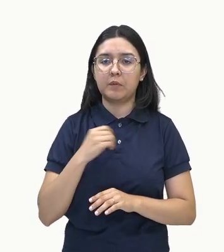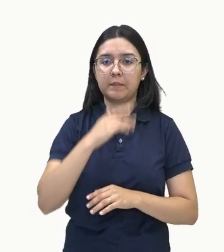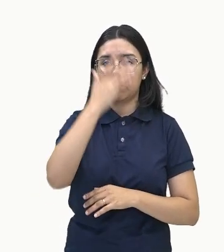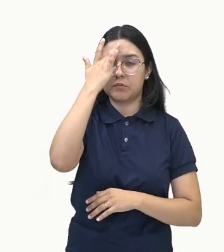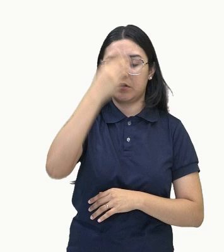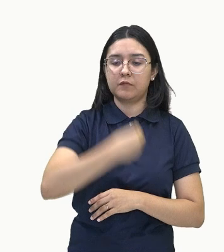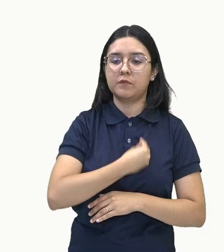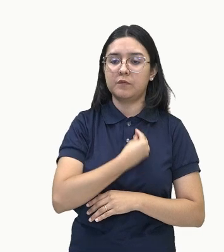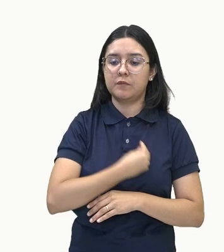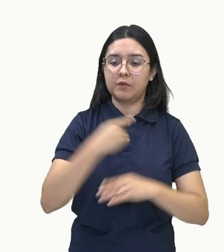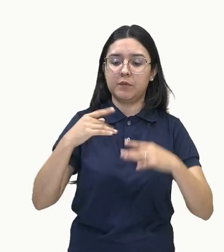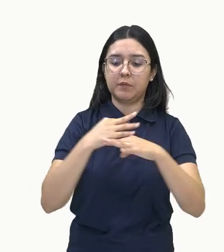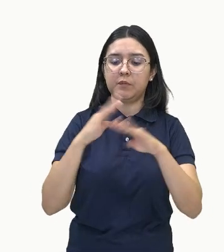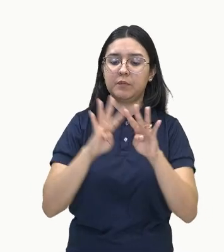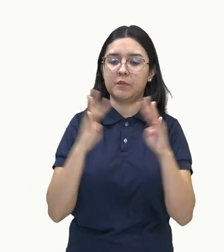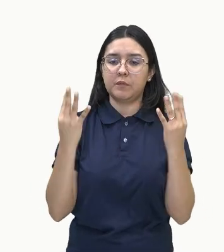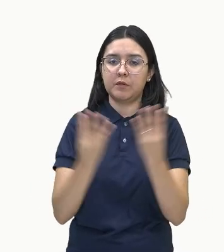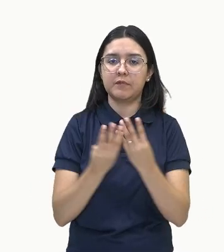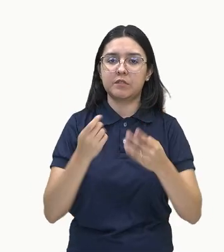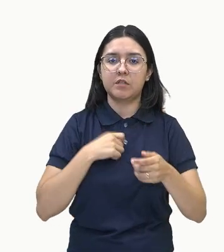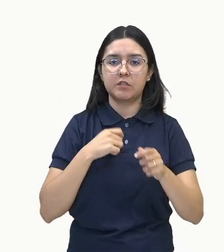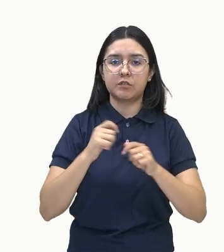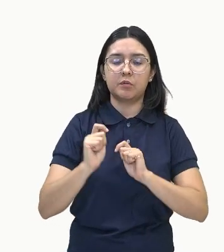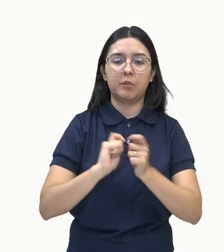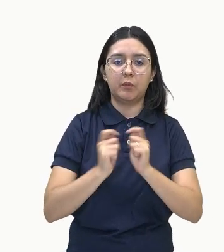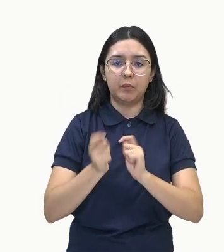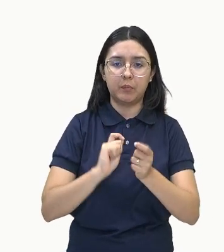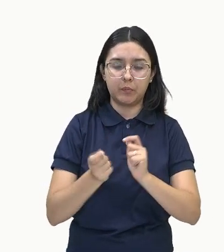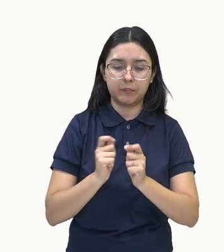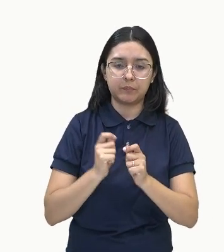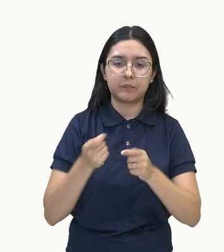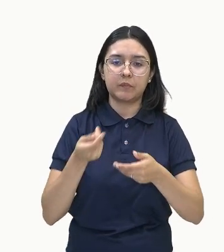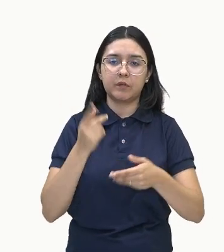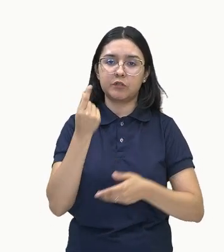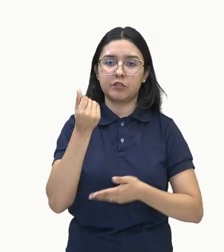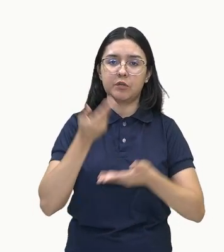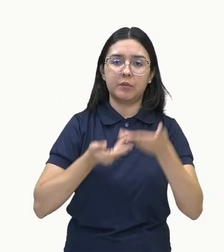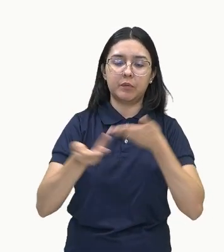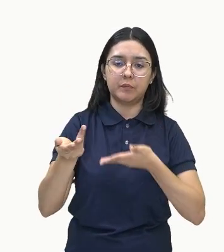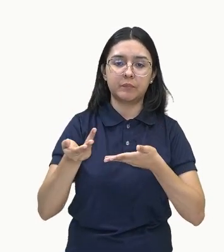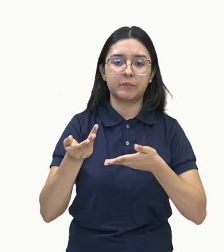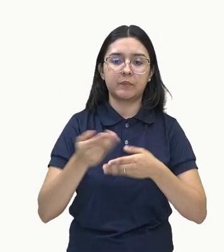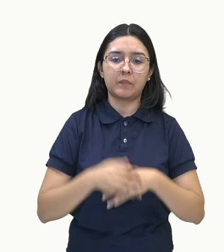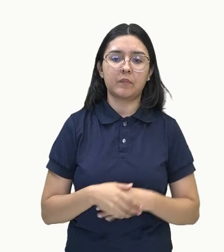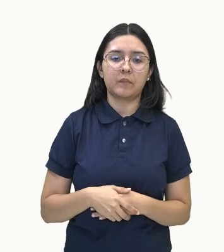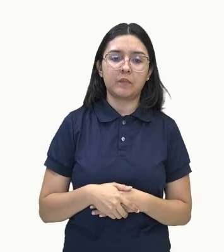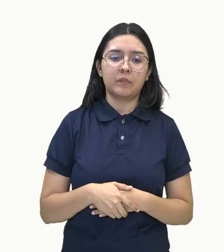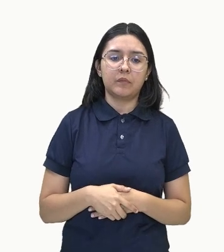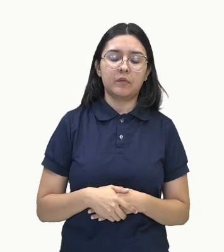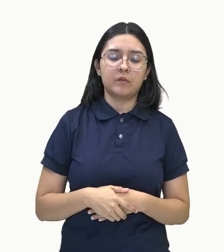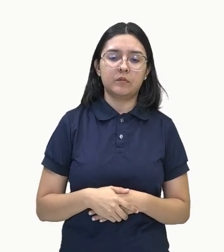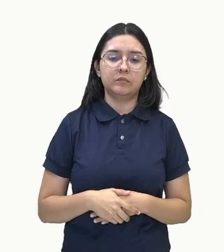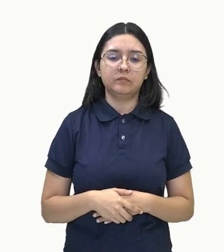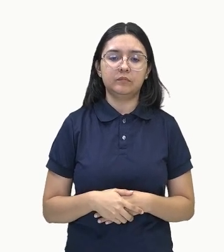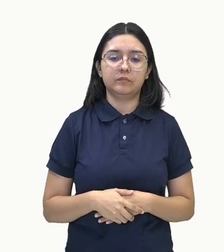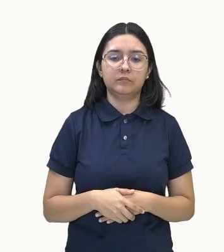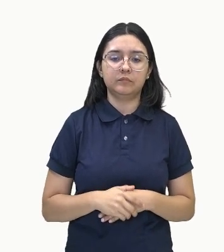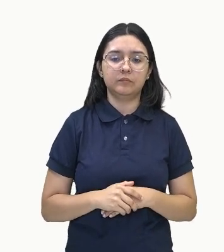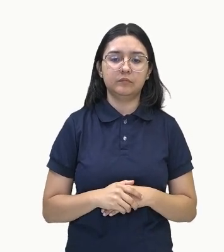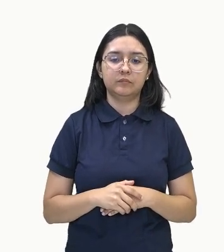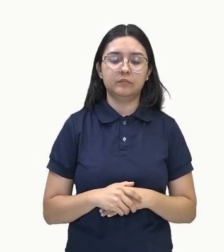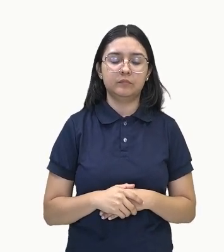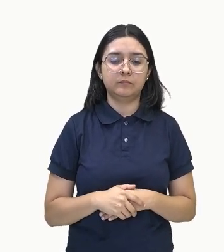que faziam as trocas comerciais, as trocas monetárias e, digamos assim, que meio